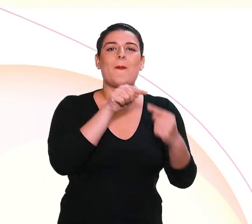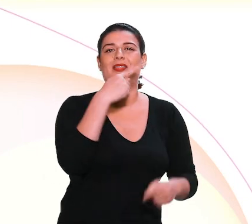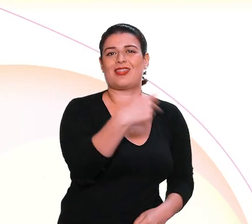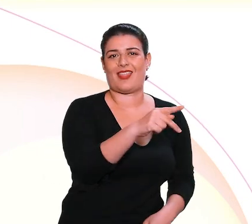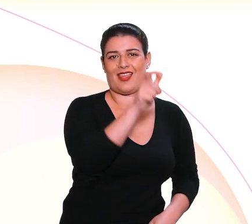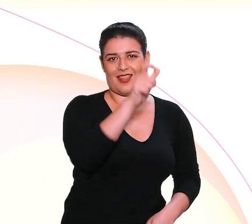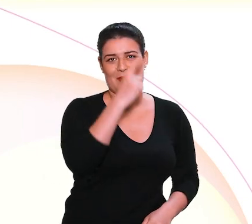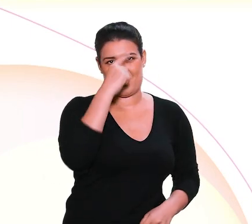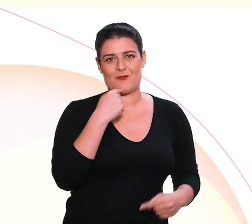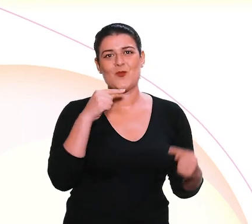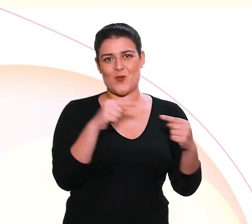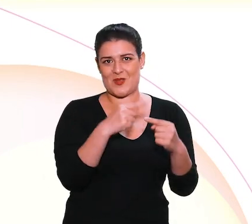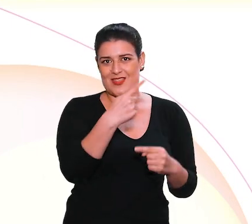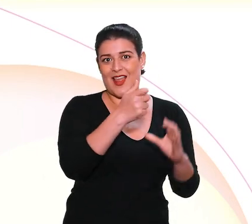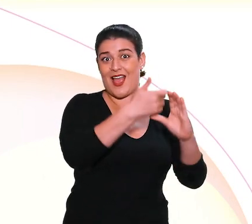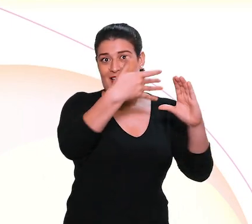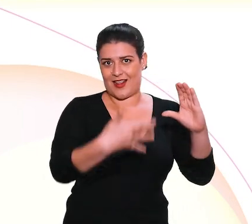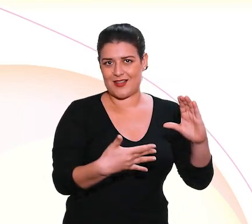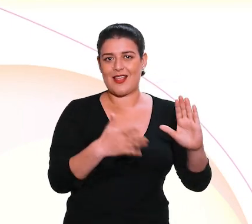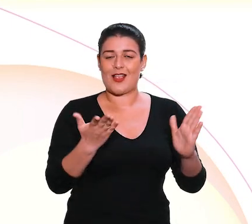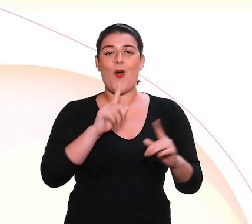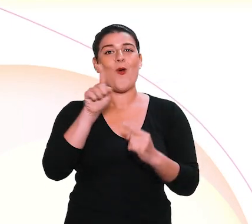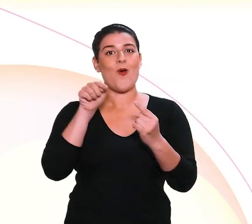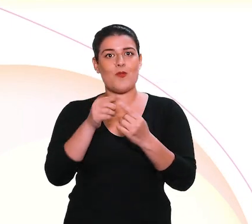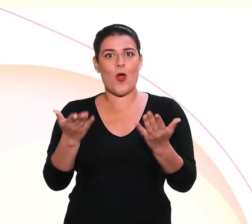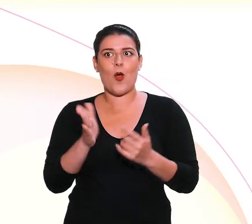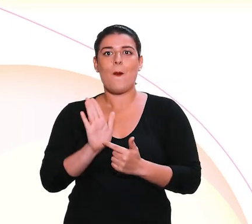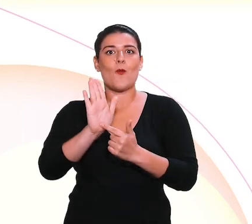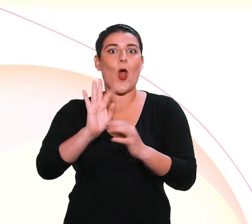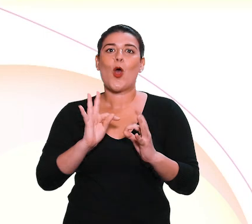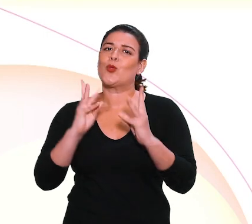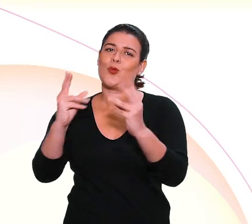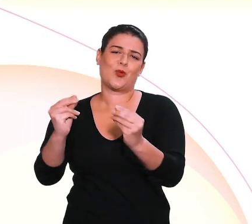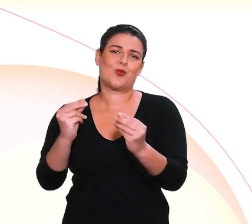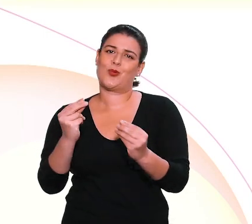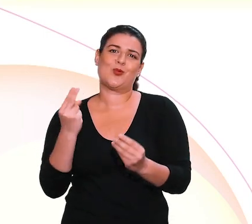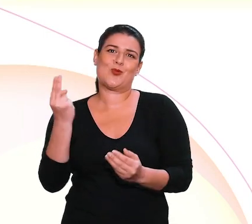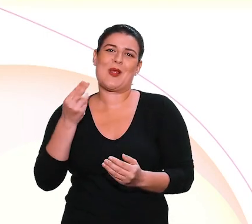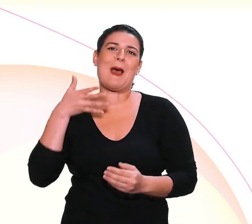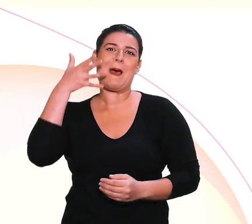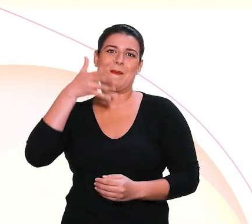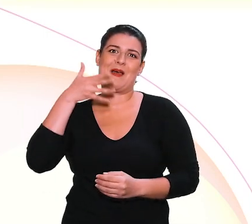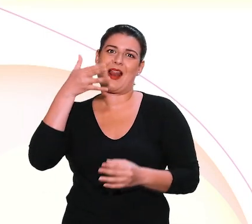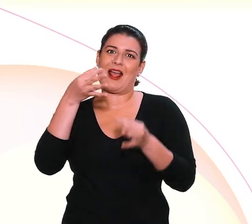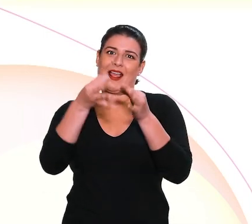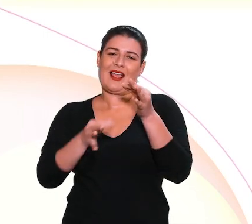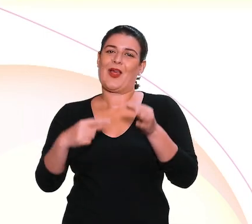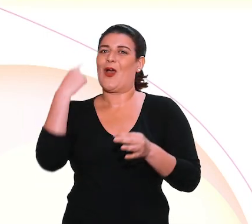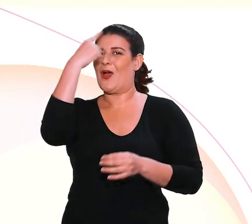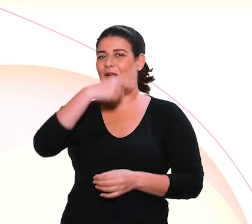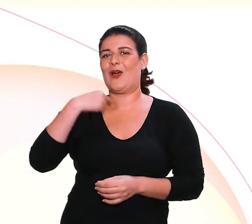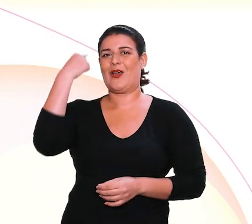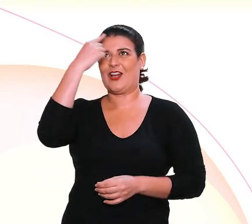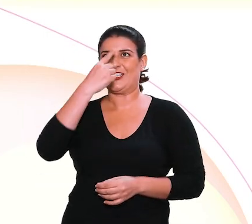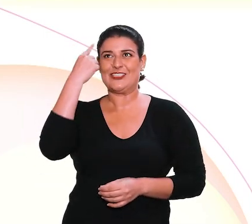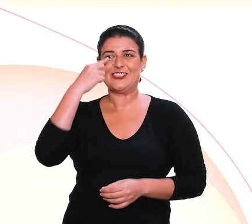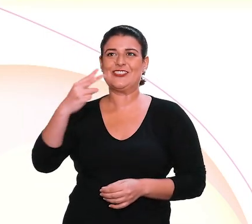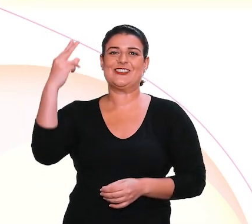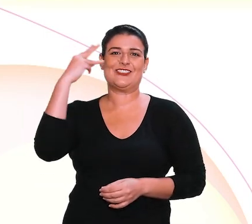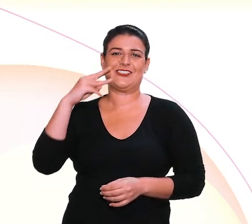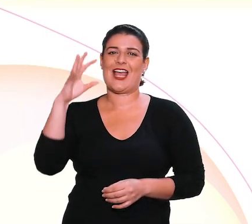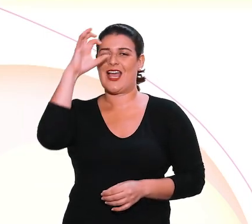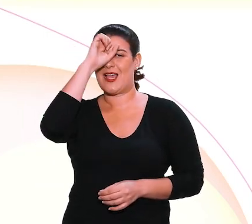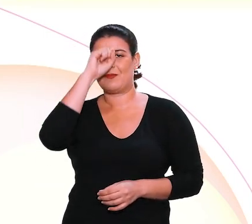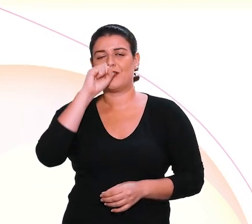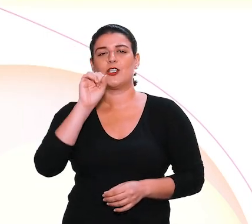certo? Por isso que aqui também não é o meu objetivo mostrar tudo para vocês, porque seria uma palestra de horas, né? São dias para a gente